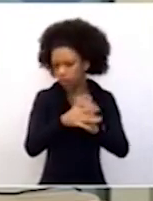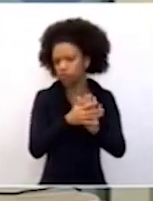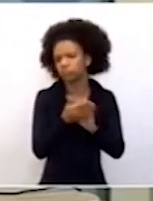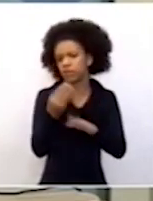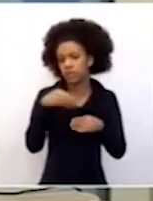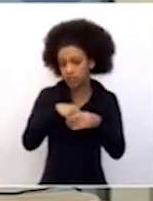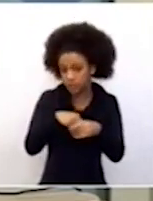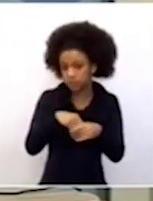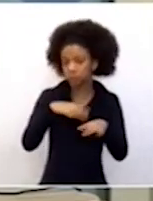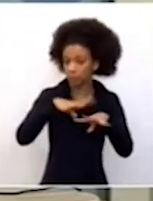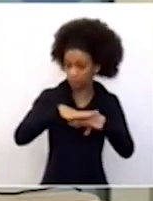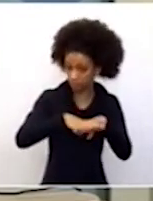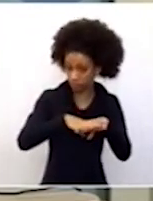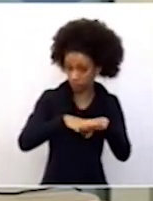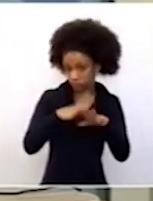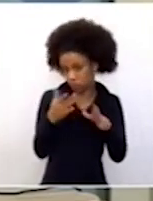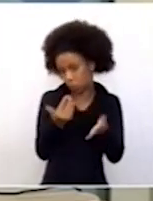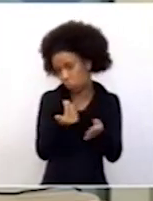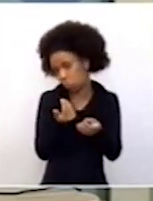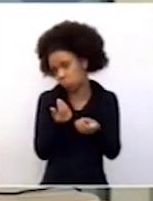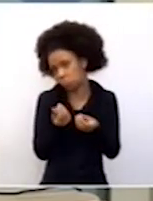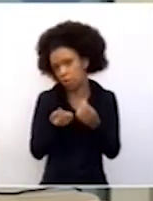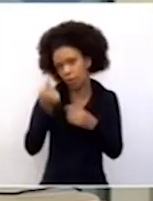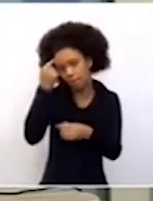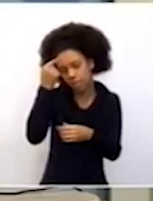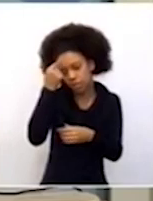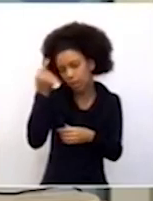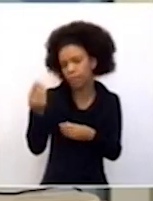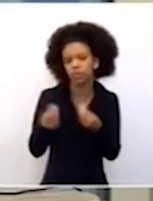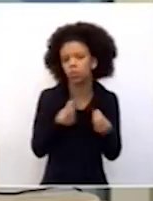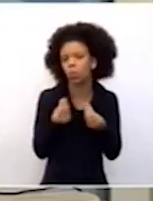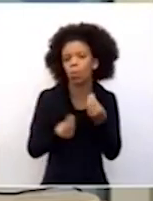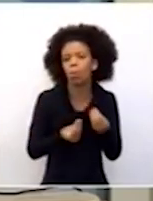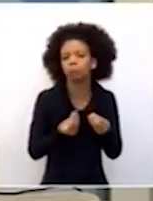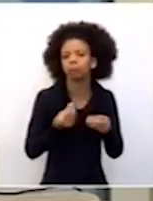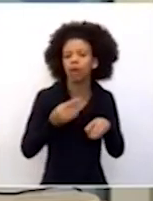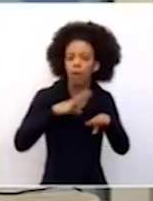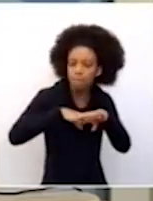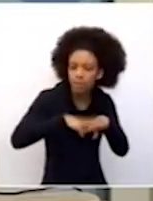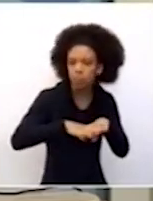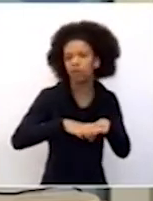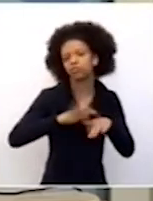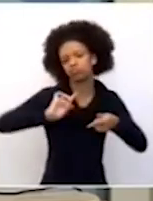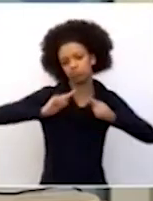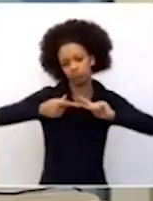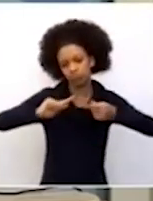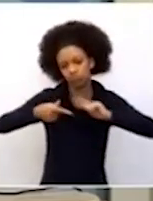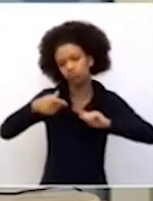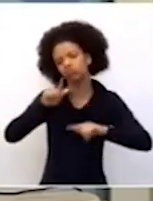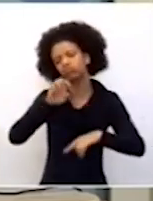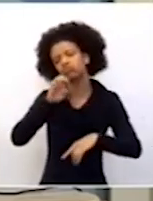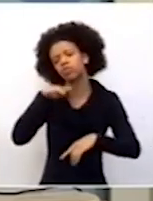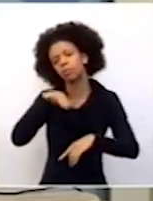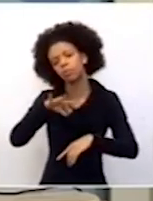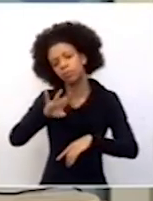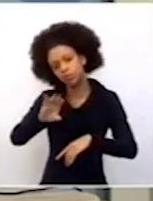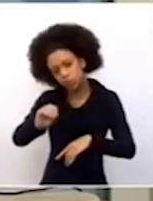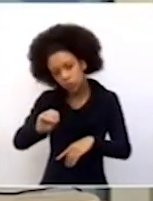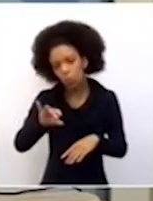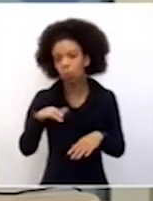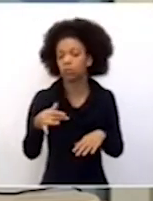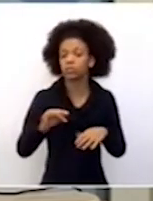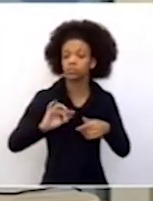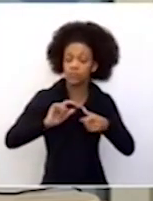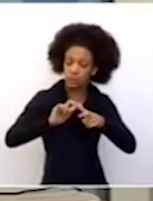perspectiva da matemática, né? Como aspectos do pensamento matemático, pensamento algébrico, tá? A questão de grandezas e